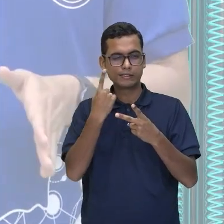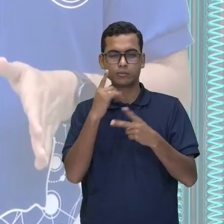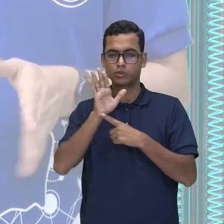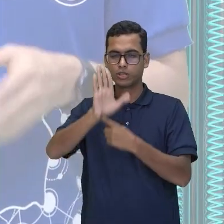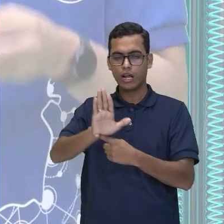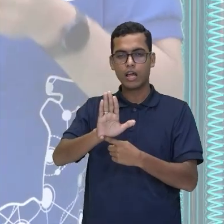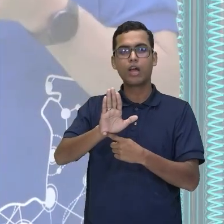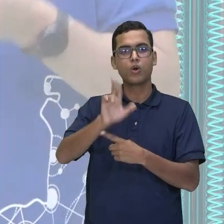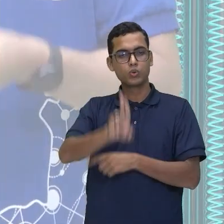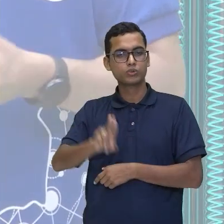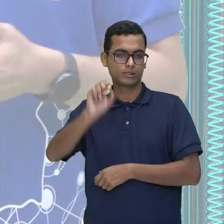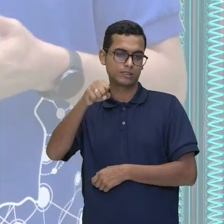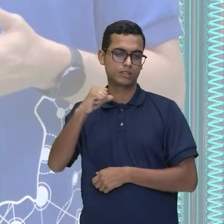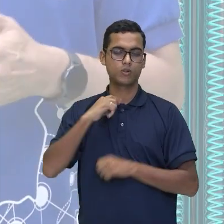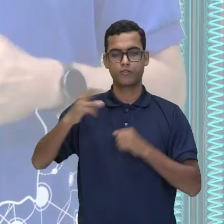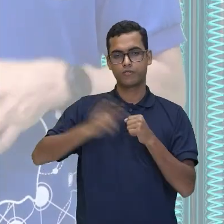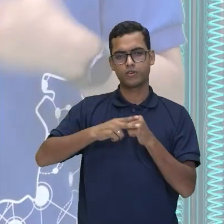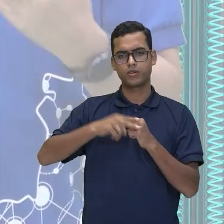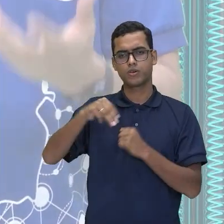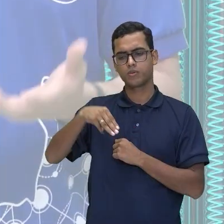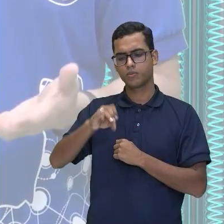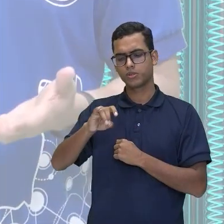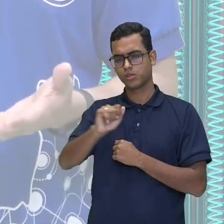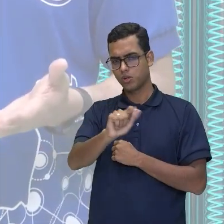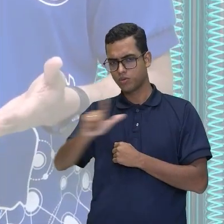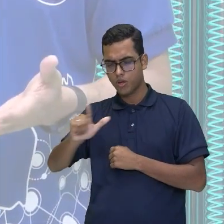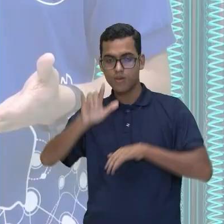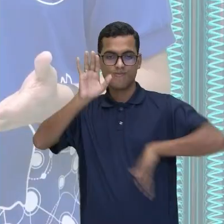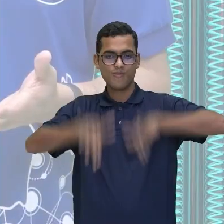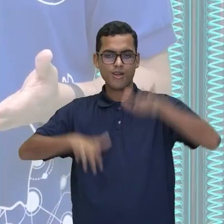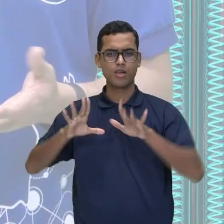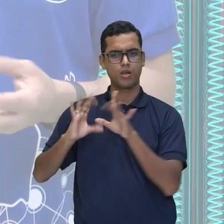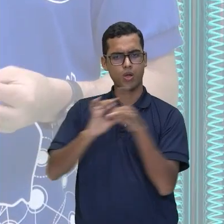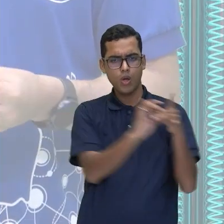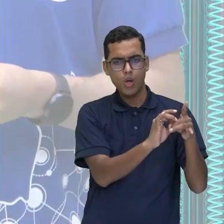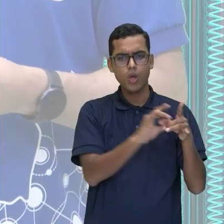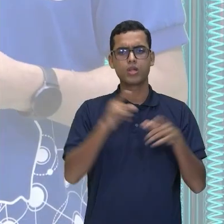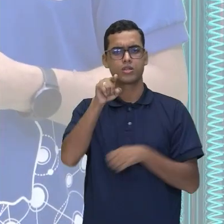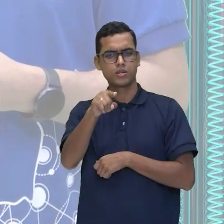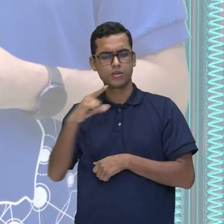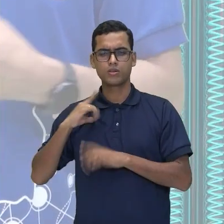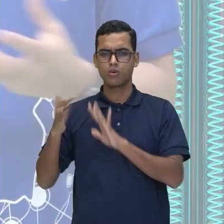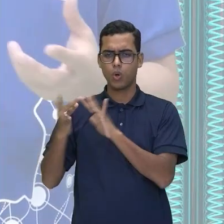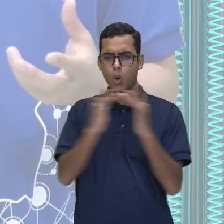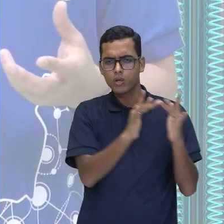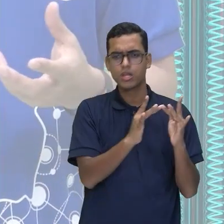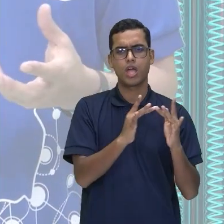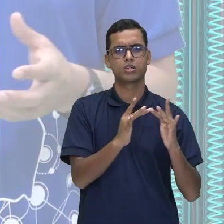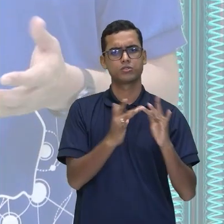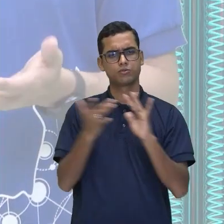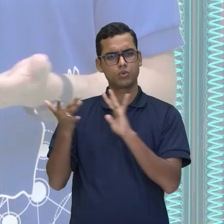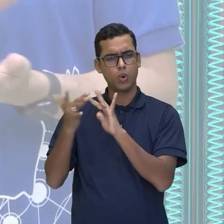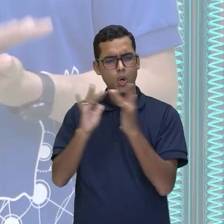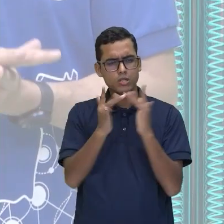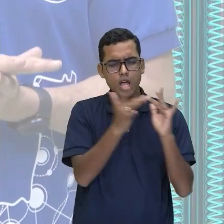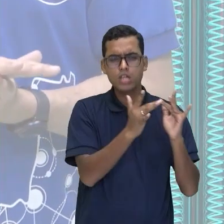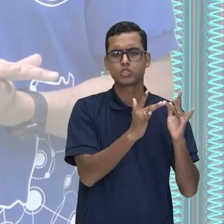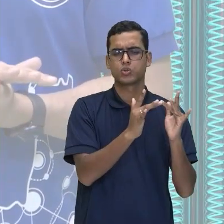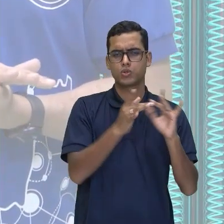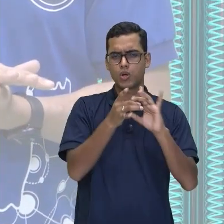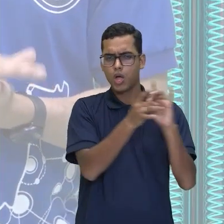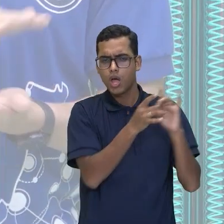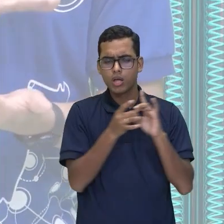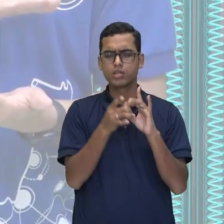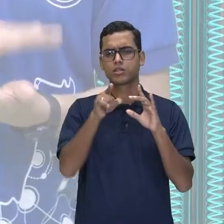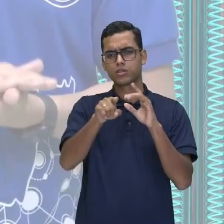Não é errado, mas tem sempre um contexto e a depender do contexto onde você está, né, onde você está inserido, onde está conversando, pode parecer que